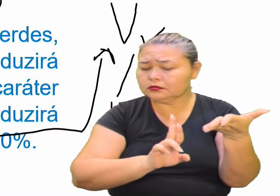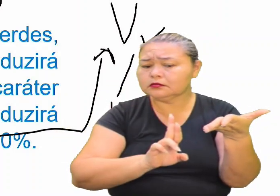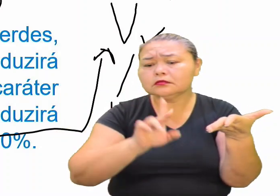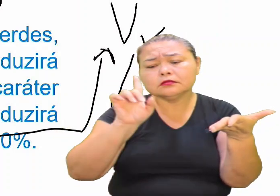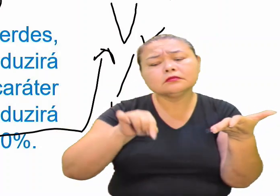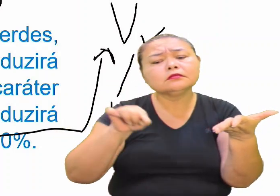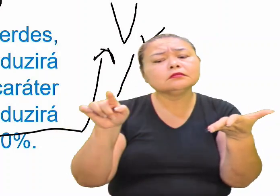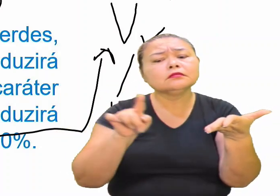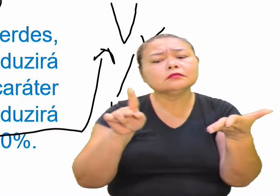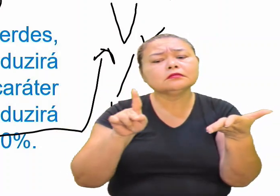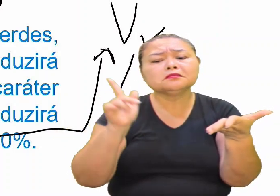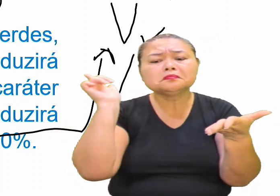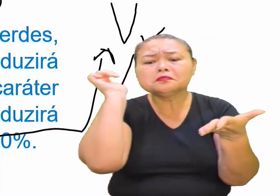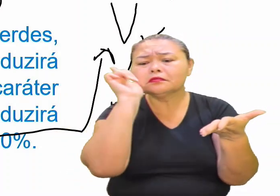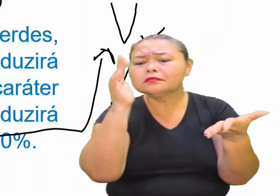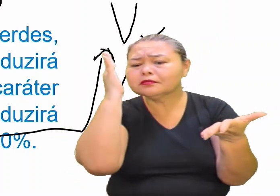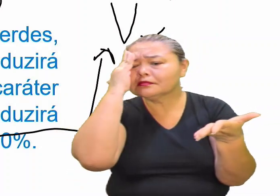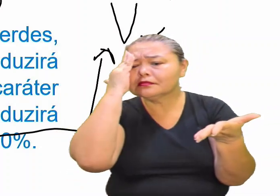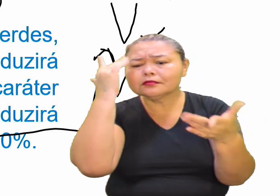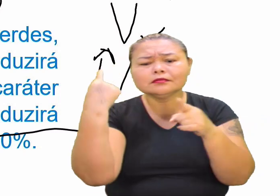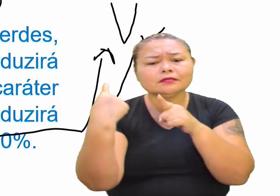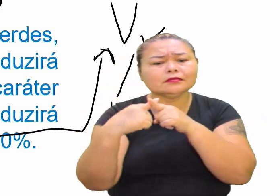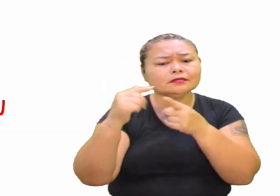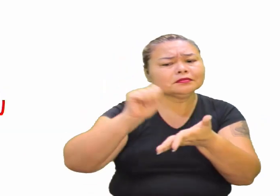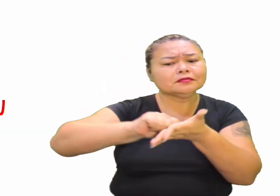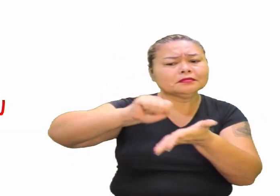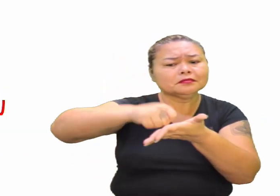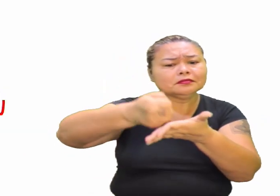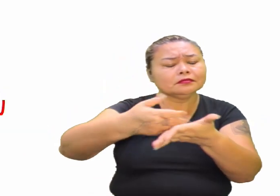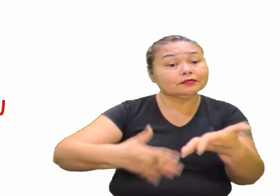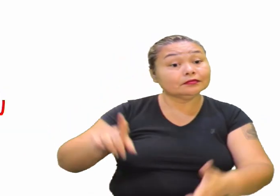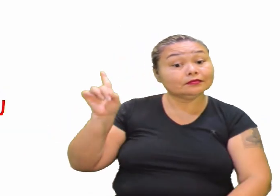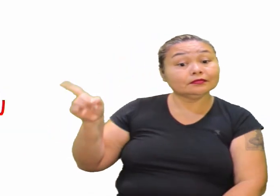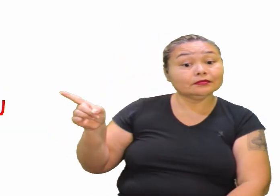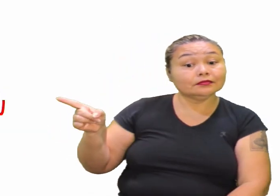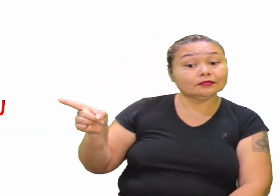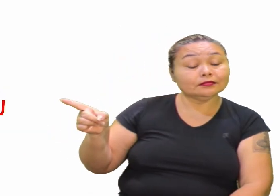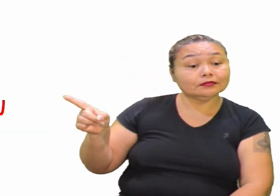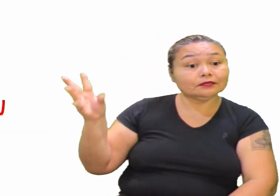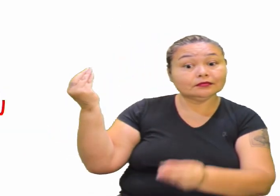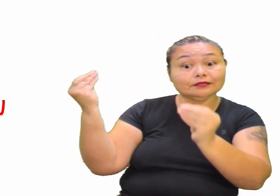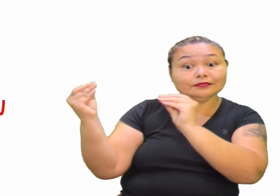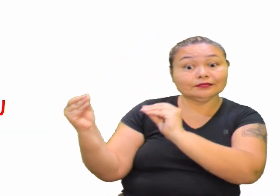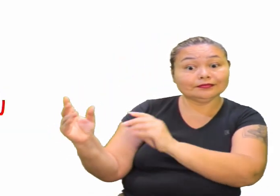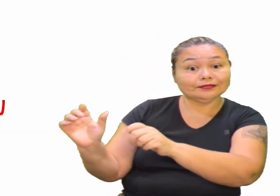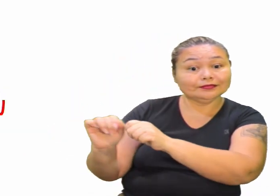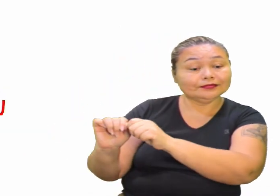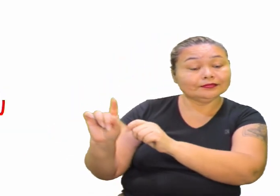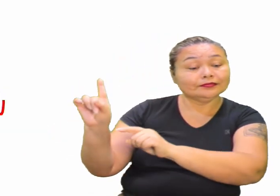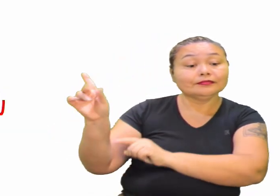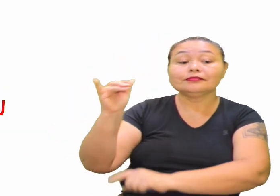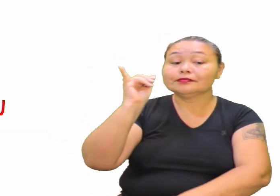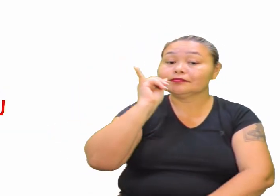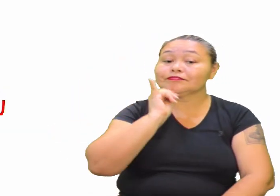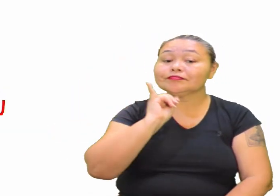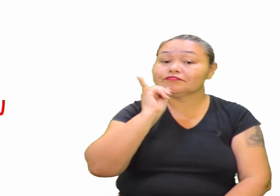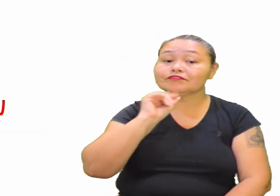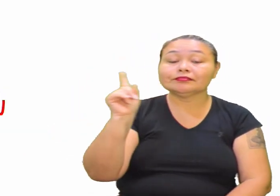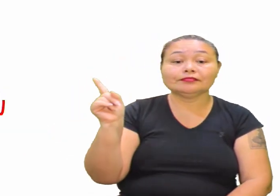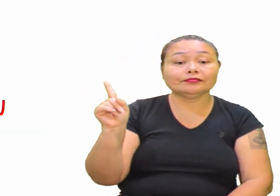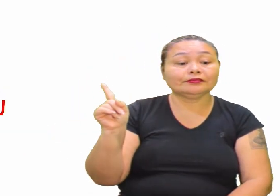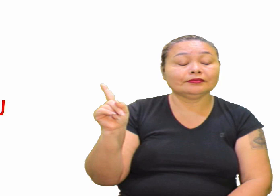Professor, eu não consegui entender porque está escrito. Está aqui, ó, um esquema. Exemplo,